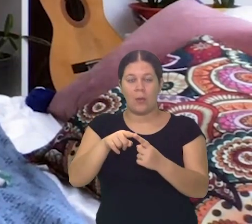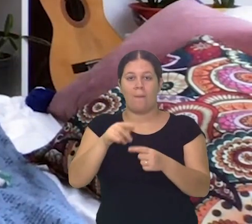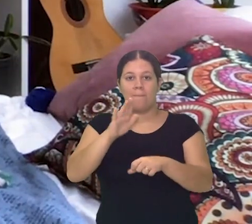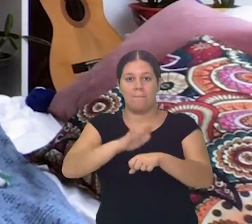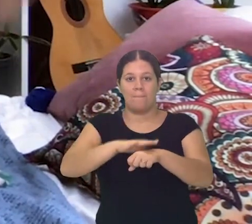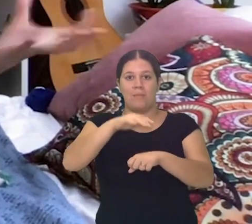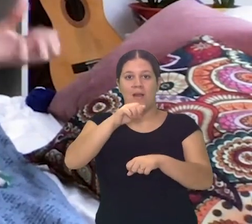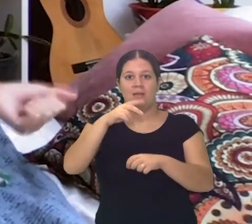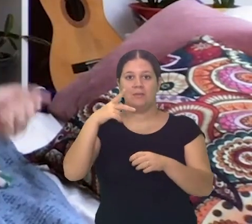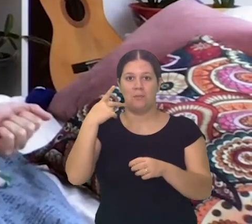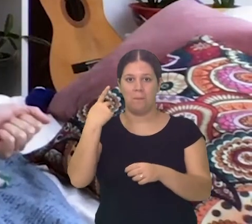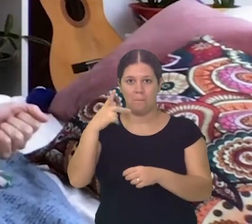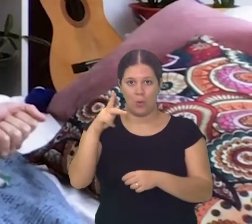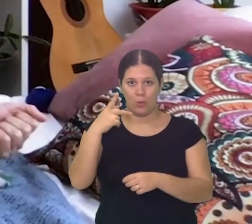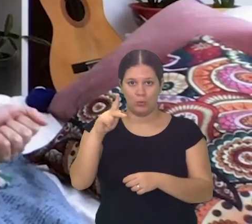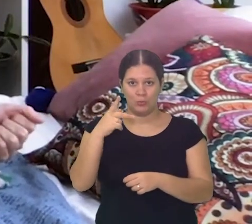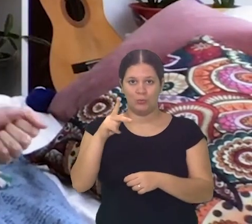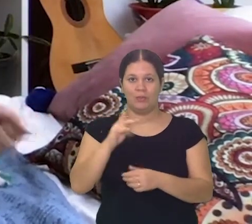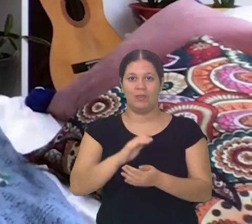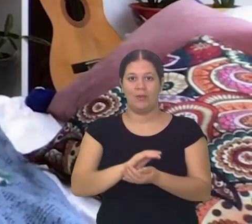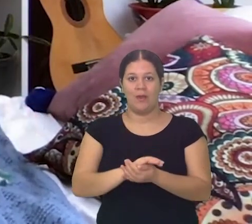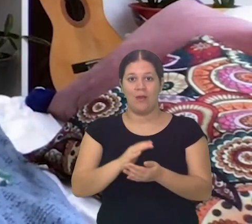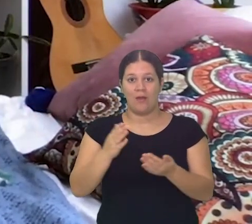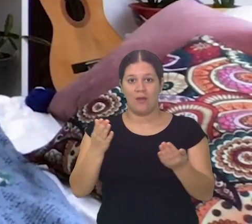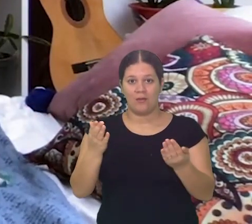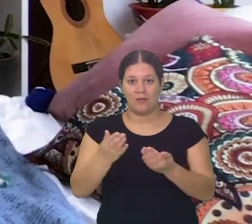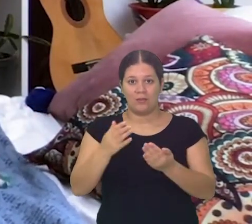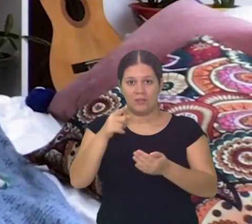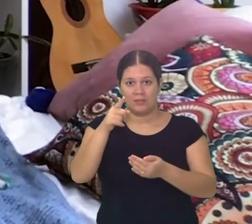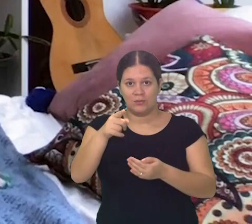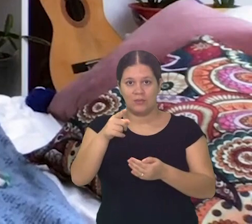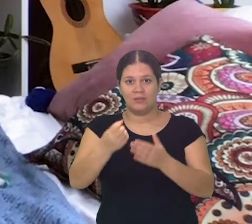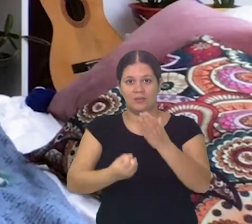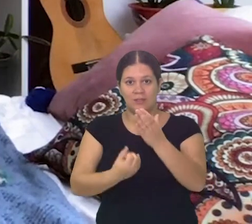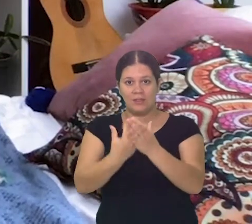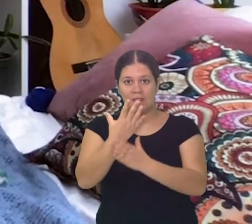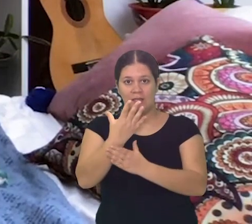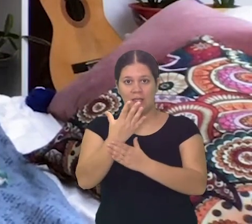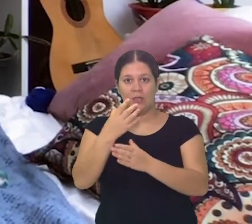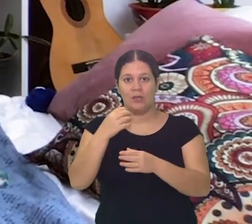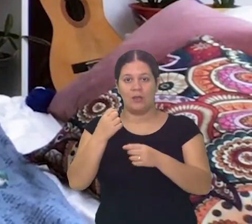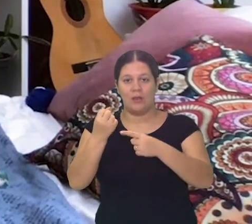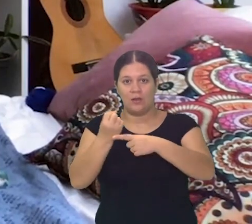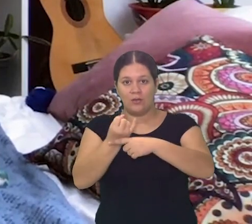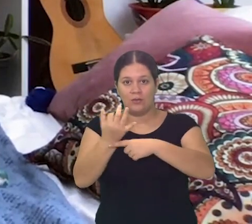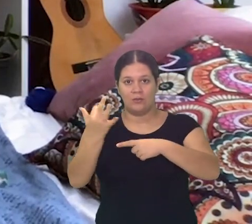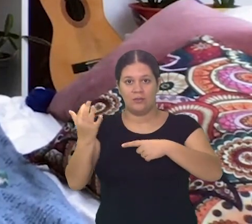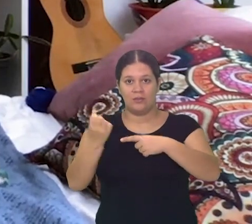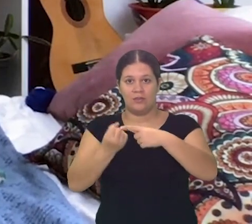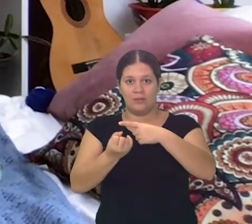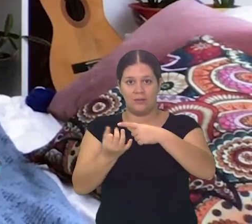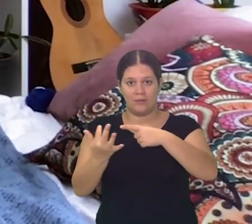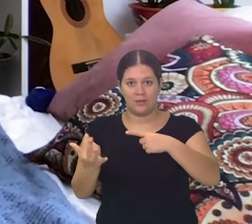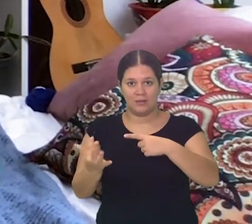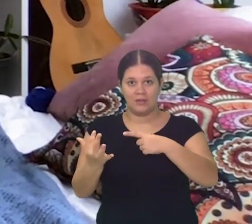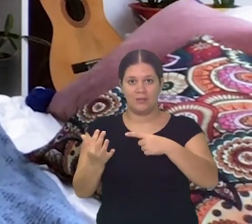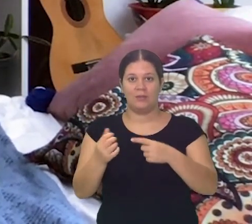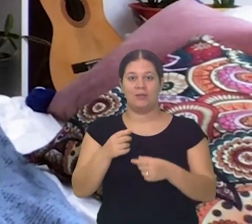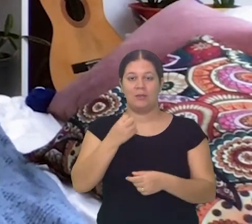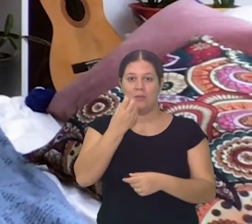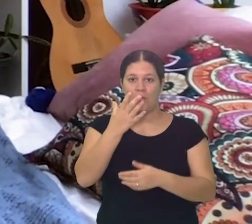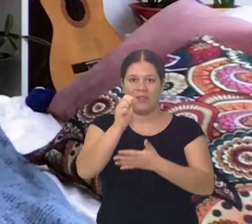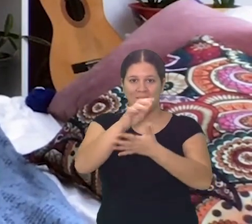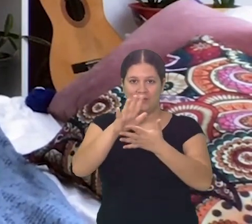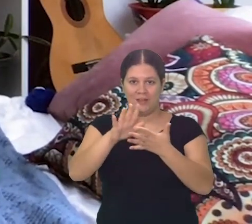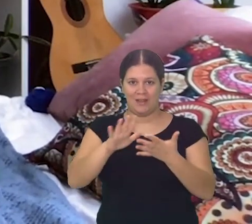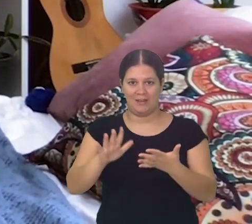é fazer o maior número de pontos possível. Nesse caso, conforme for criando as frações, exclua os números dos montes, tá